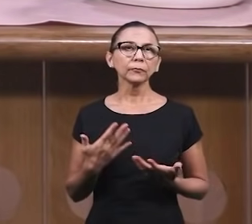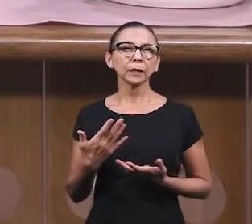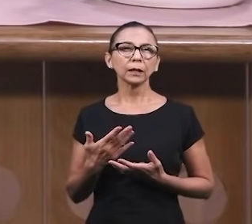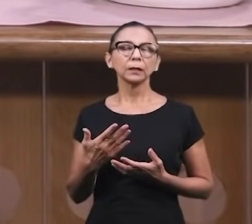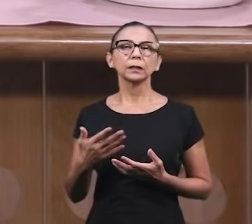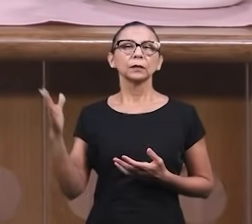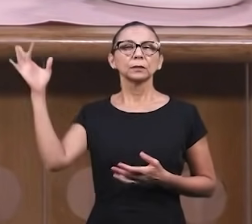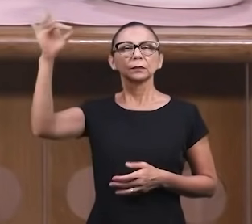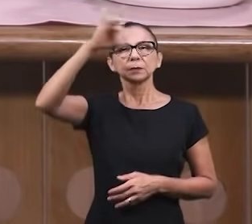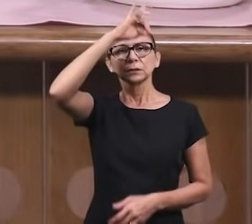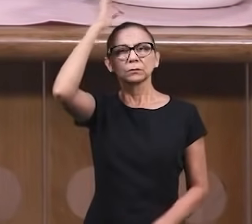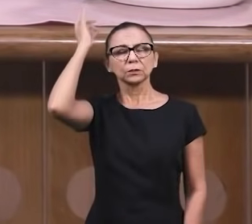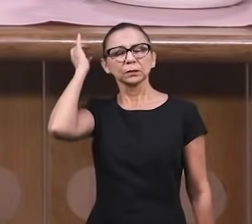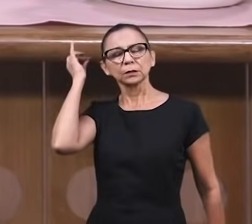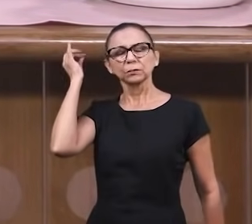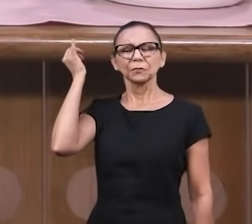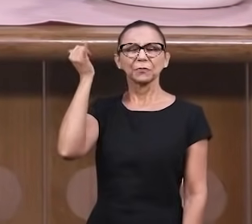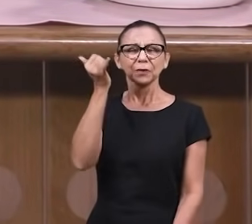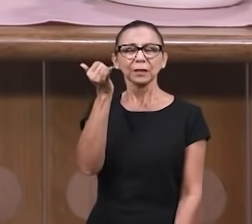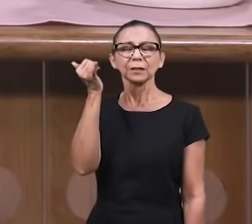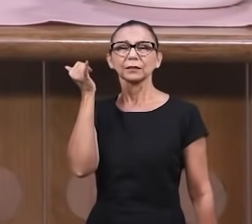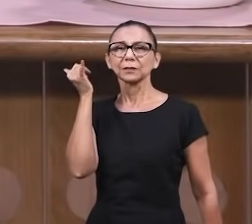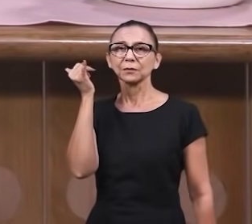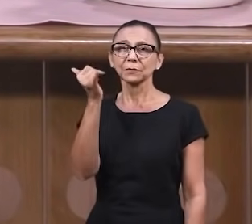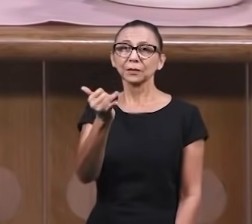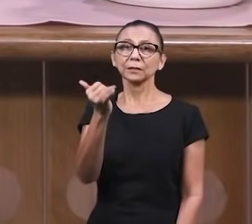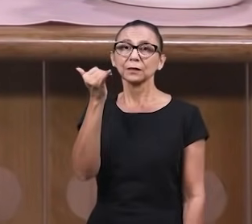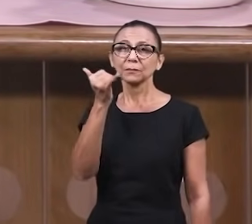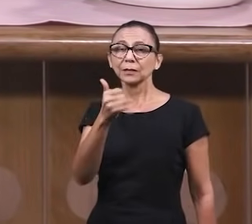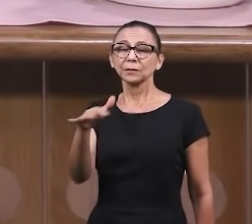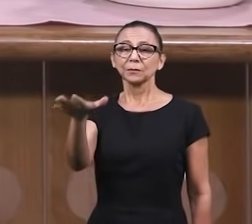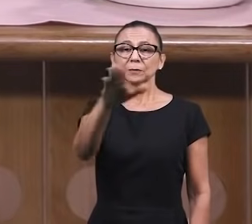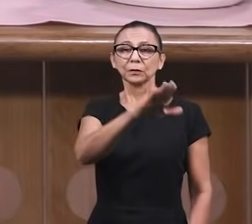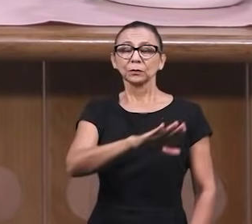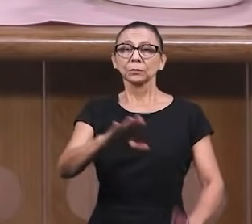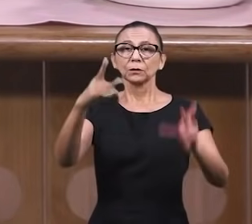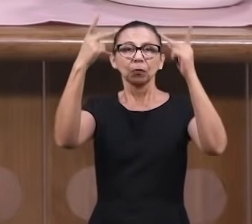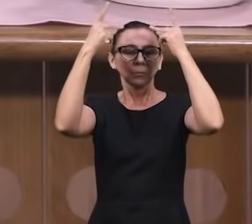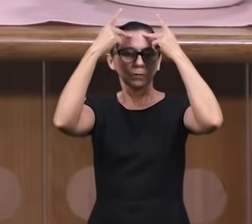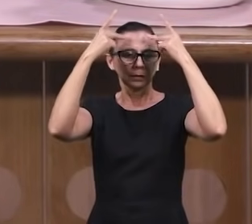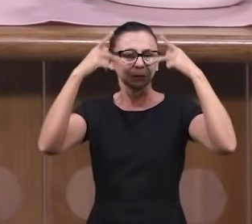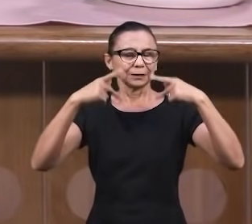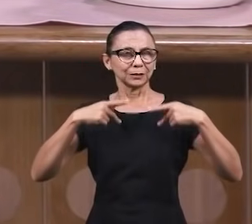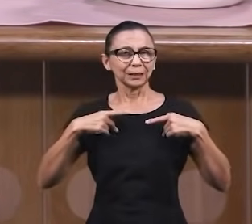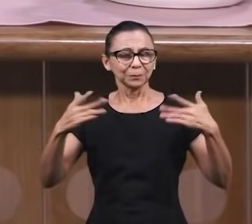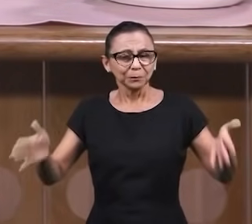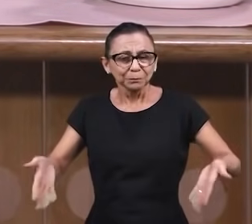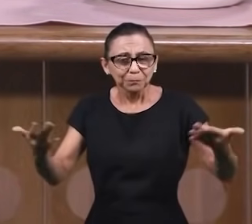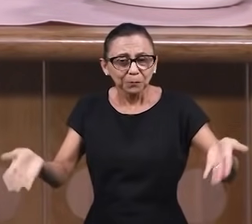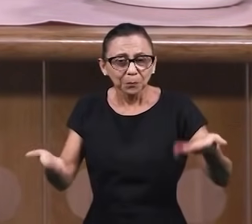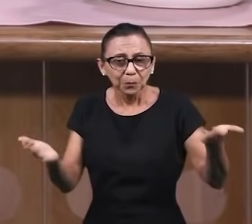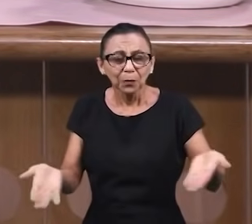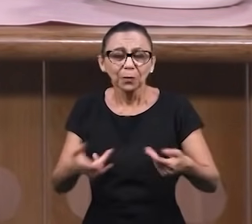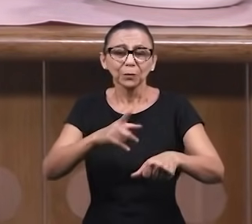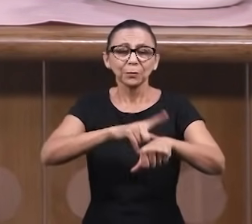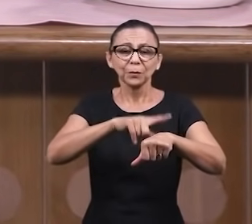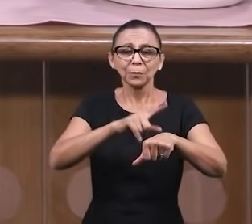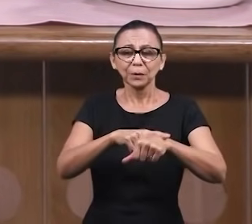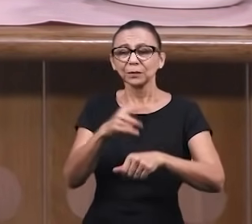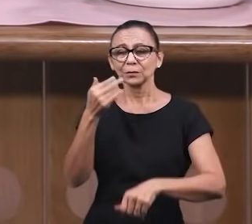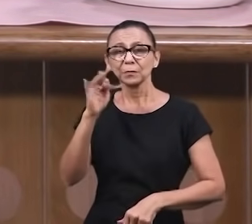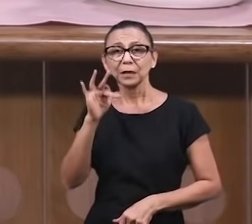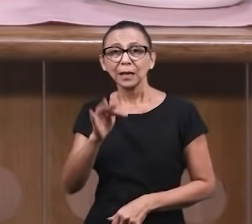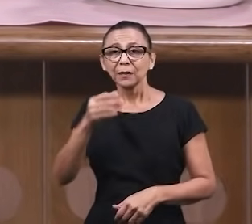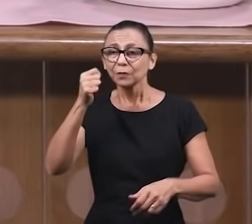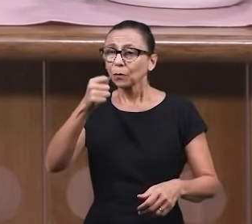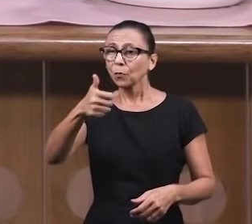voz do Espírito para chamar o homem, para despertar o homem nessa hora.